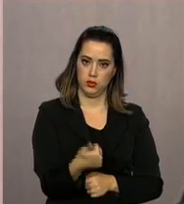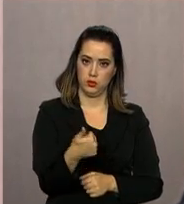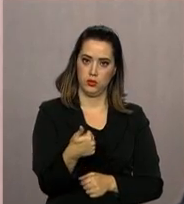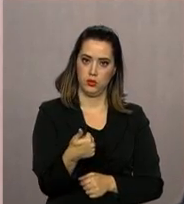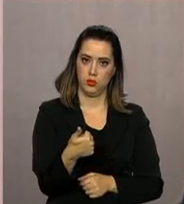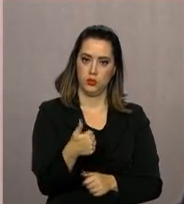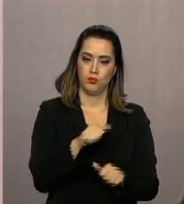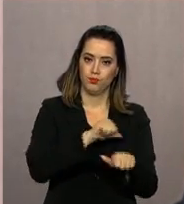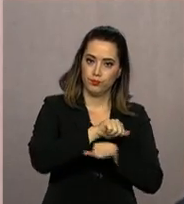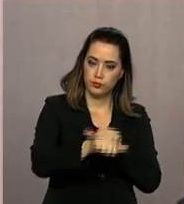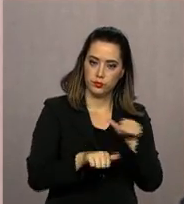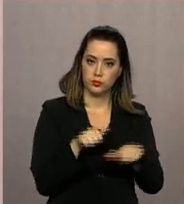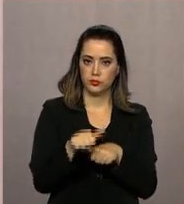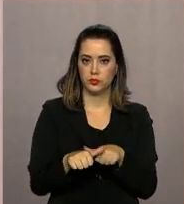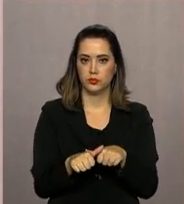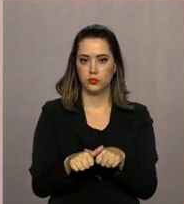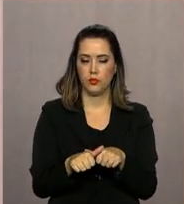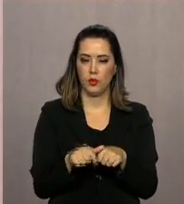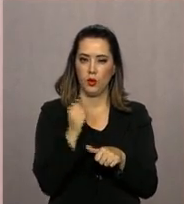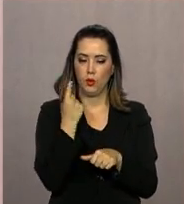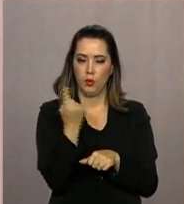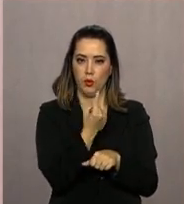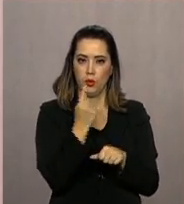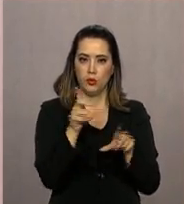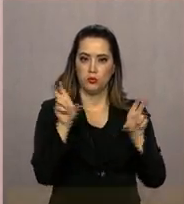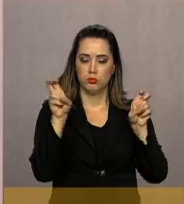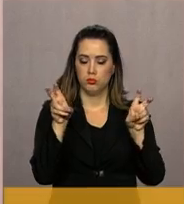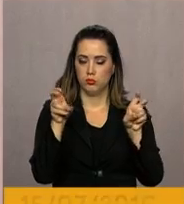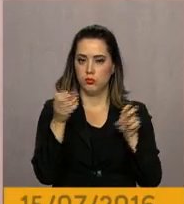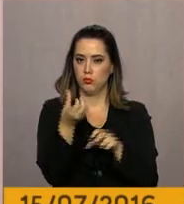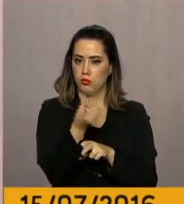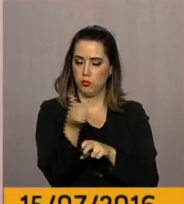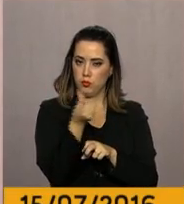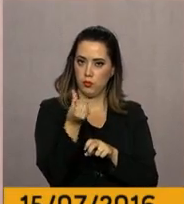altera um parágrafo